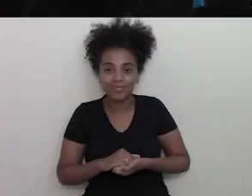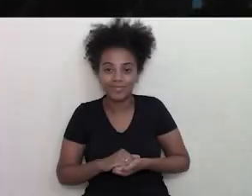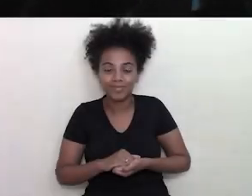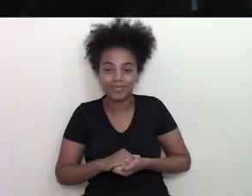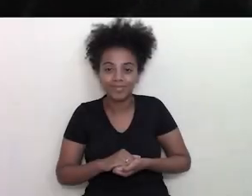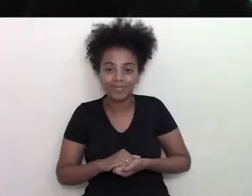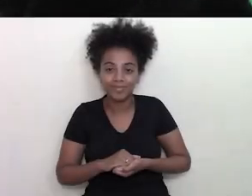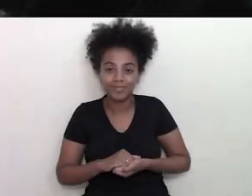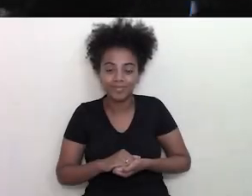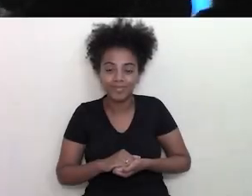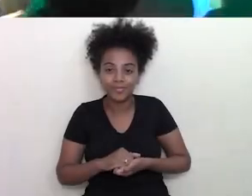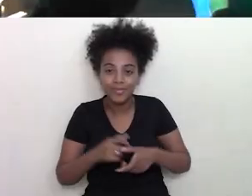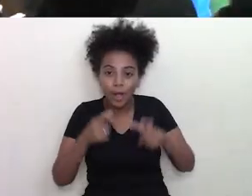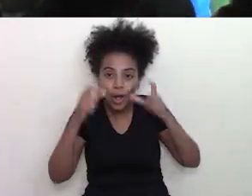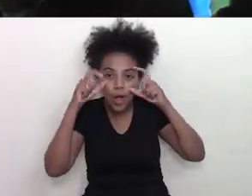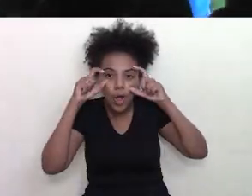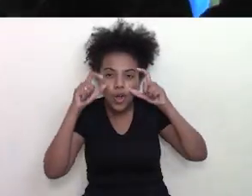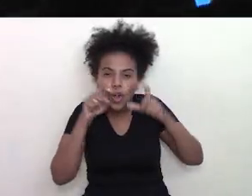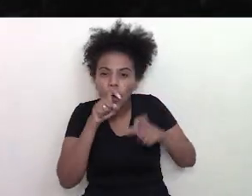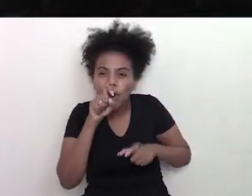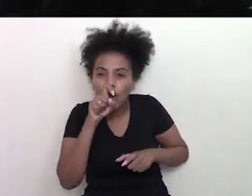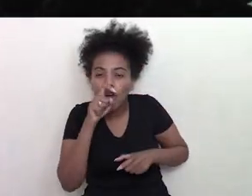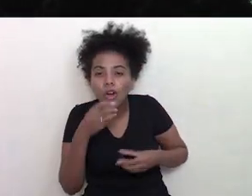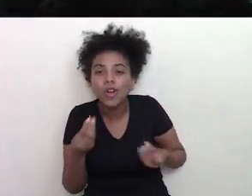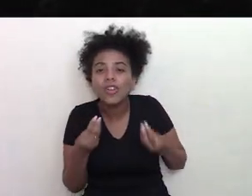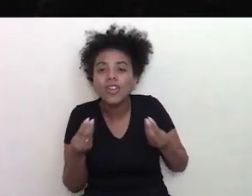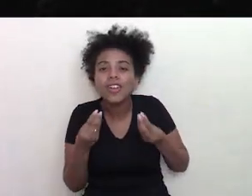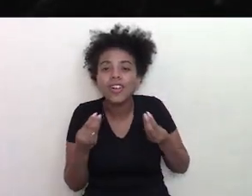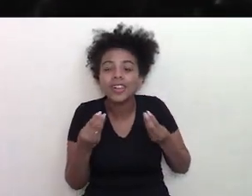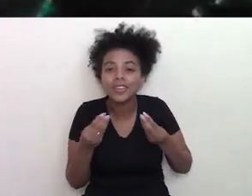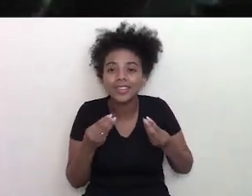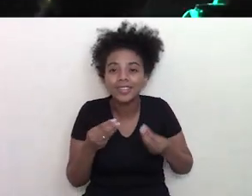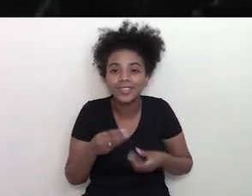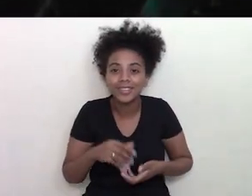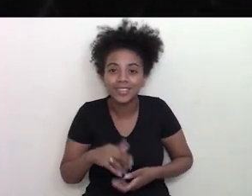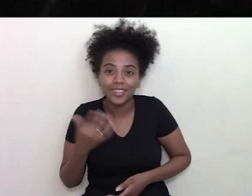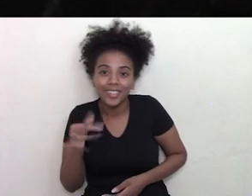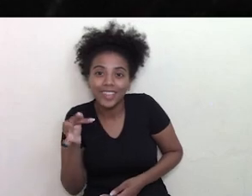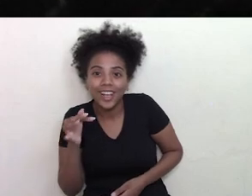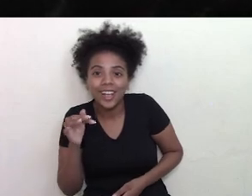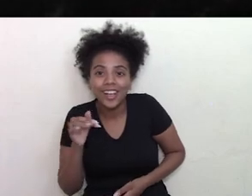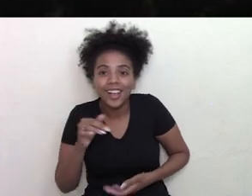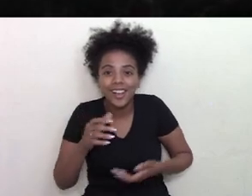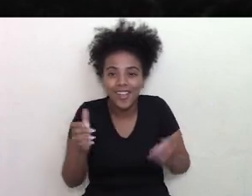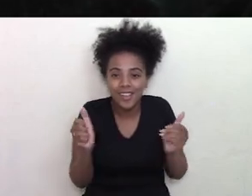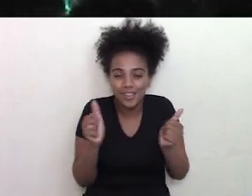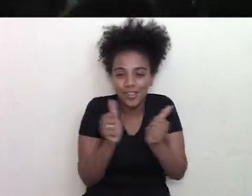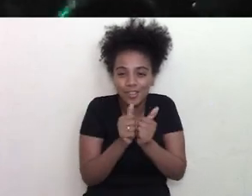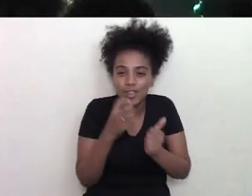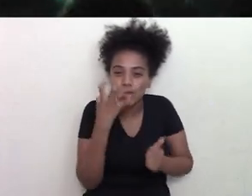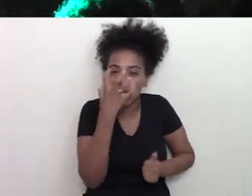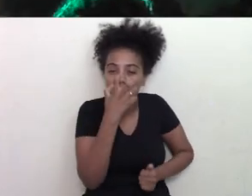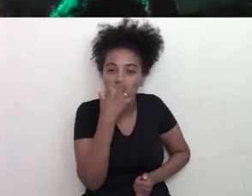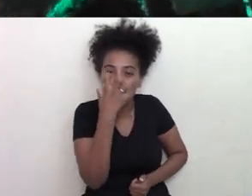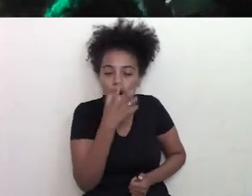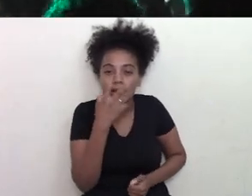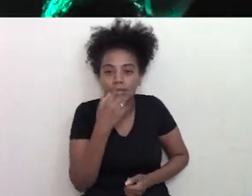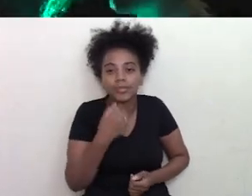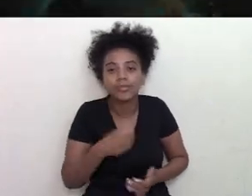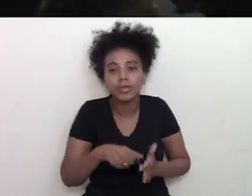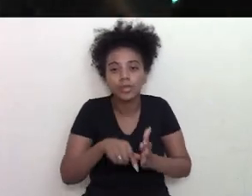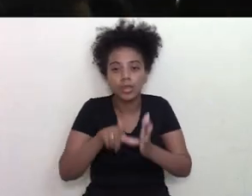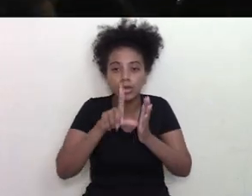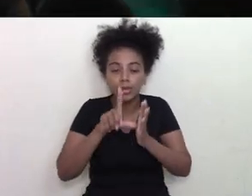E o melô da coruja, como é que é? Ai, Torrinha! Será que a galera canta junto? Mas antes da gente falar